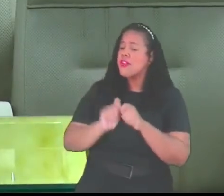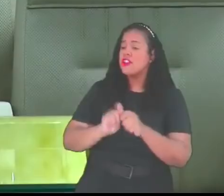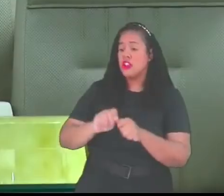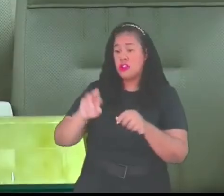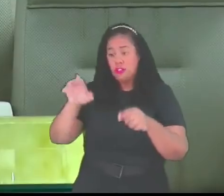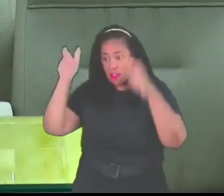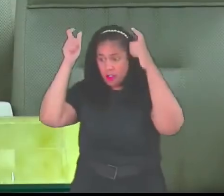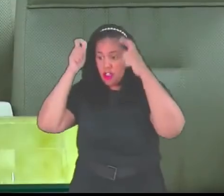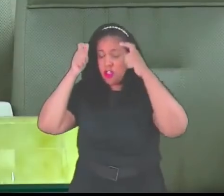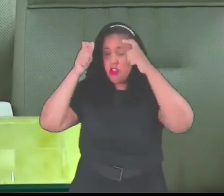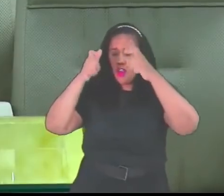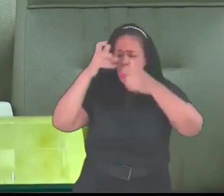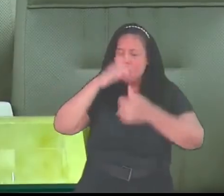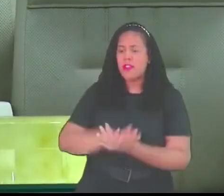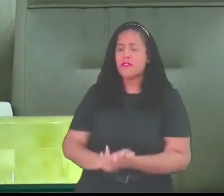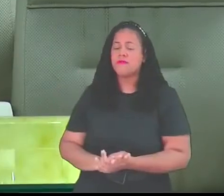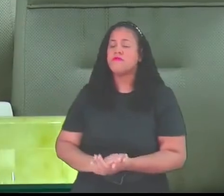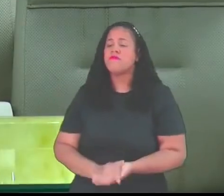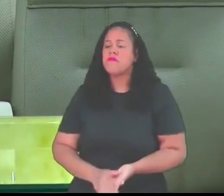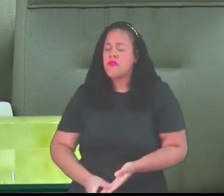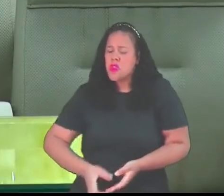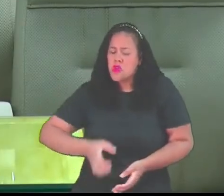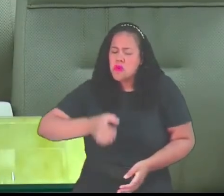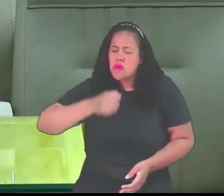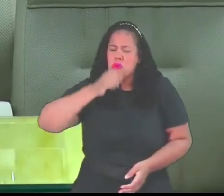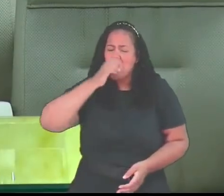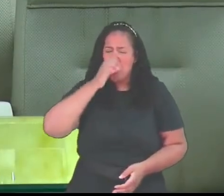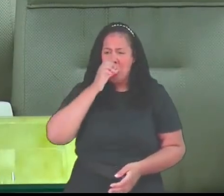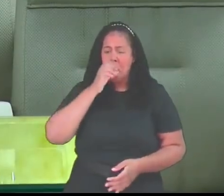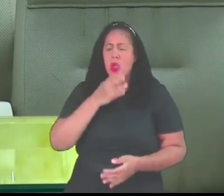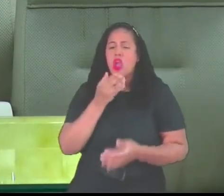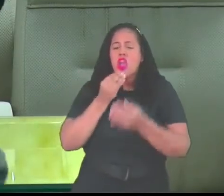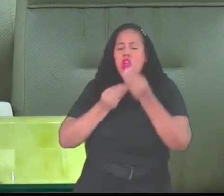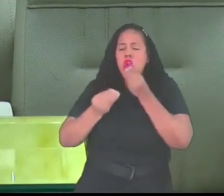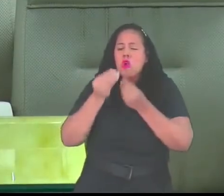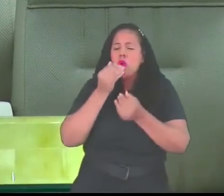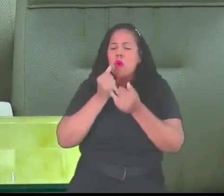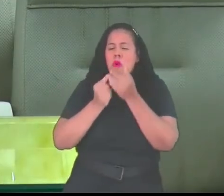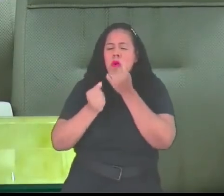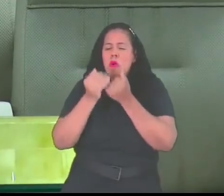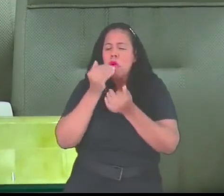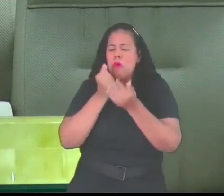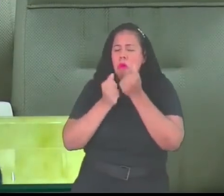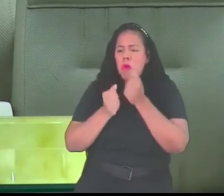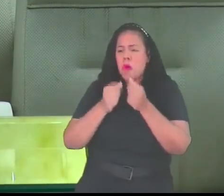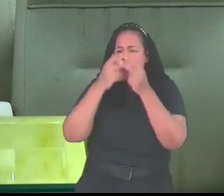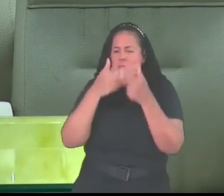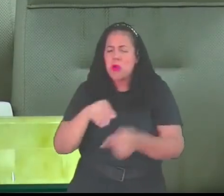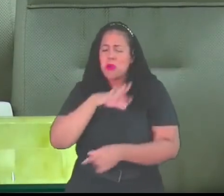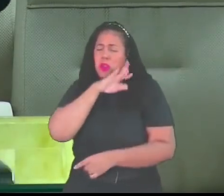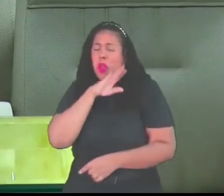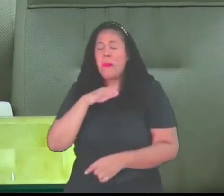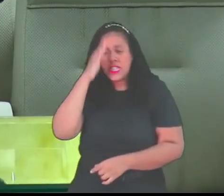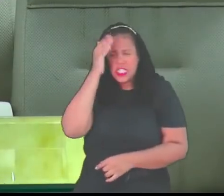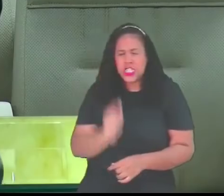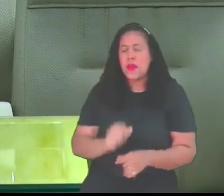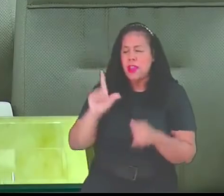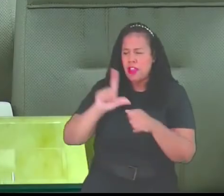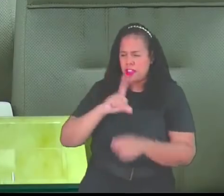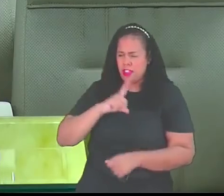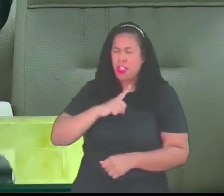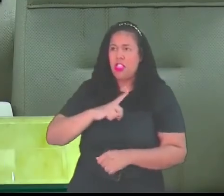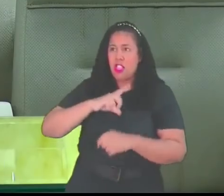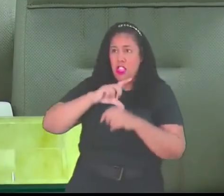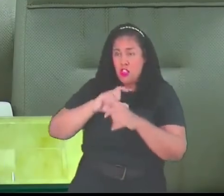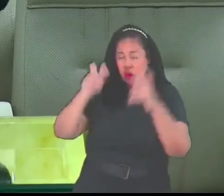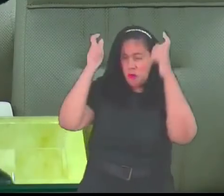tome das suas urinas, que ele coma os seus excrementos, para que saibam que existe um rei sobre toda a